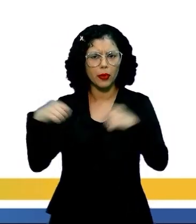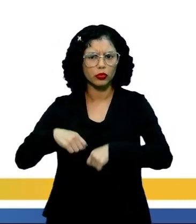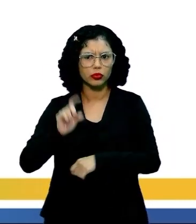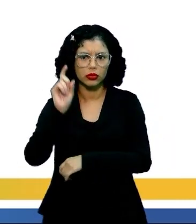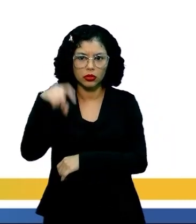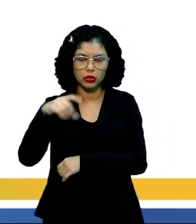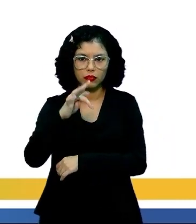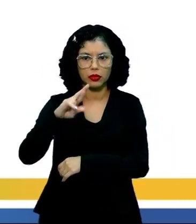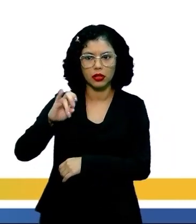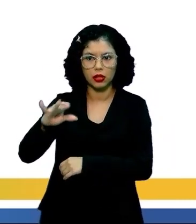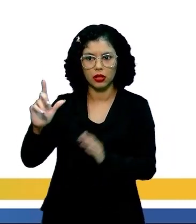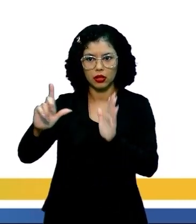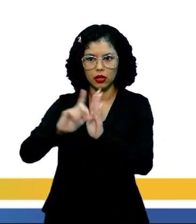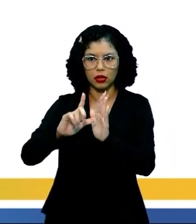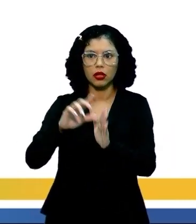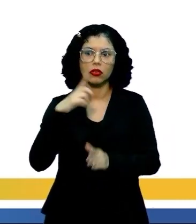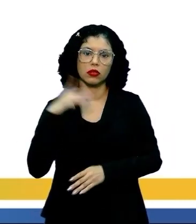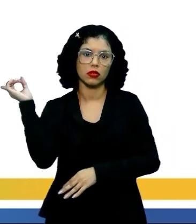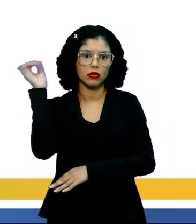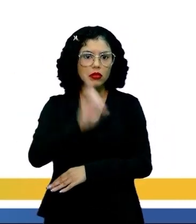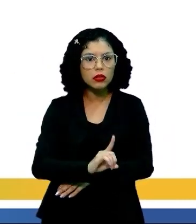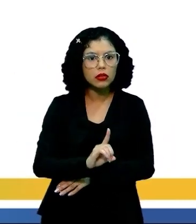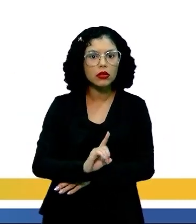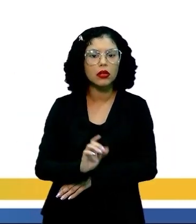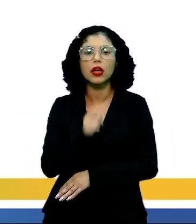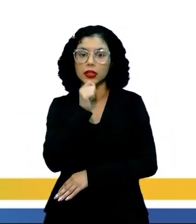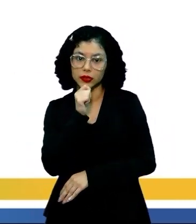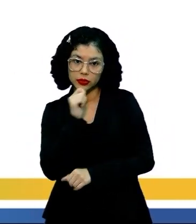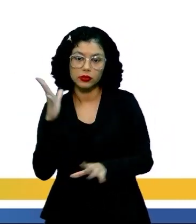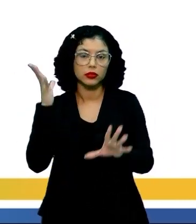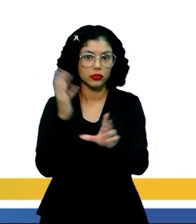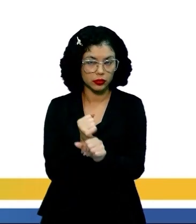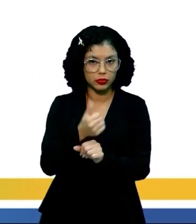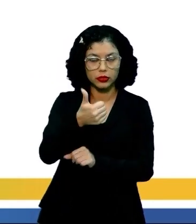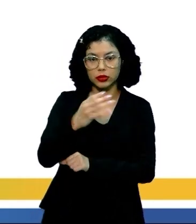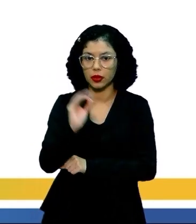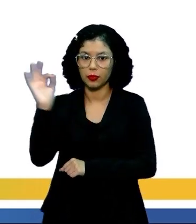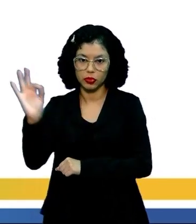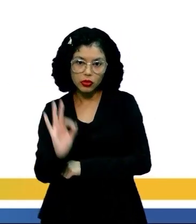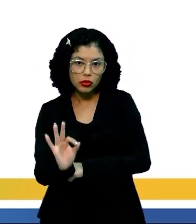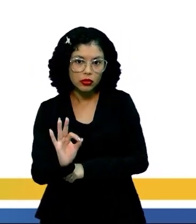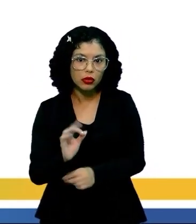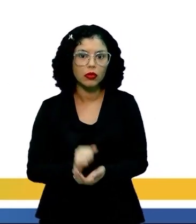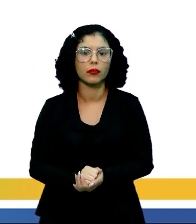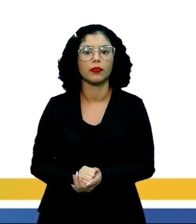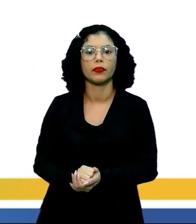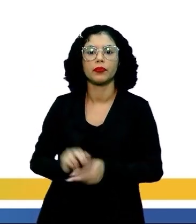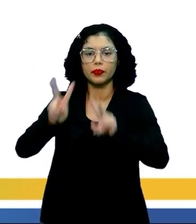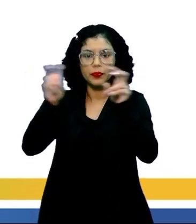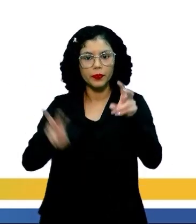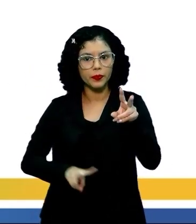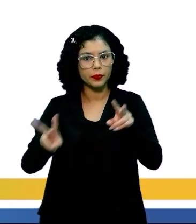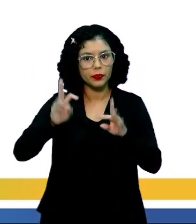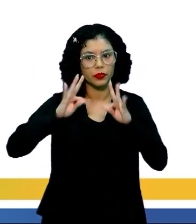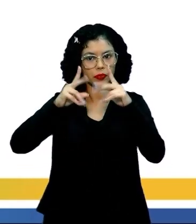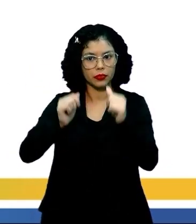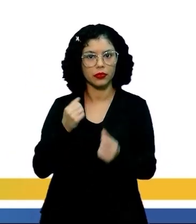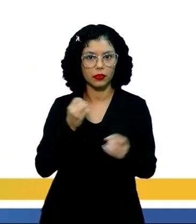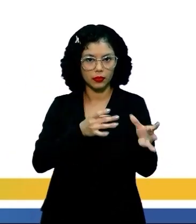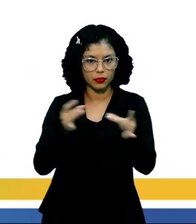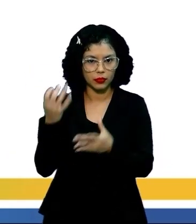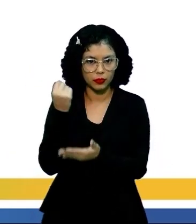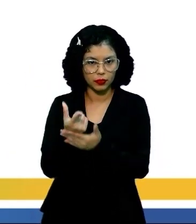cartão Fidelidade da loja têm direito a um desconto adicional de 10%, tá? Sobre o valor total de